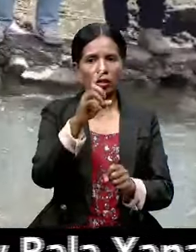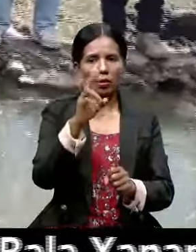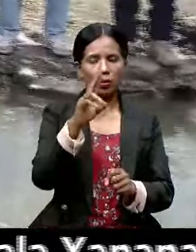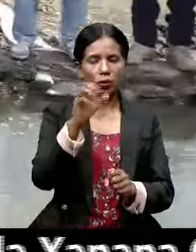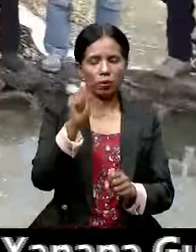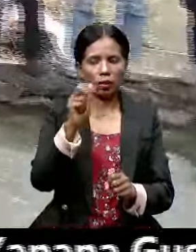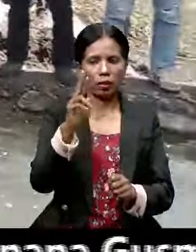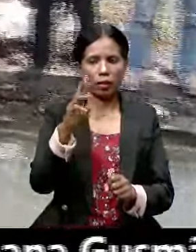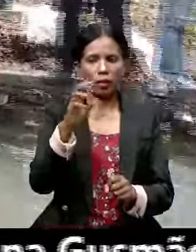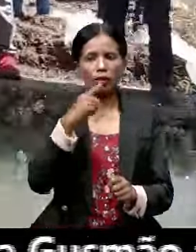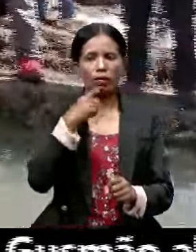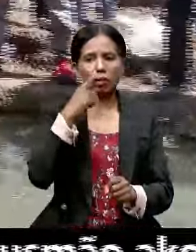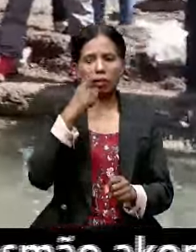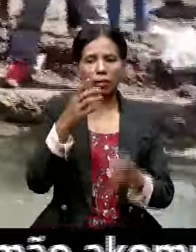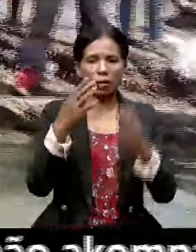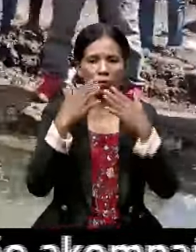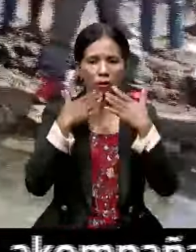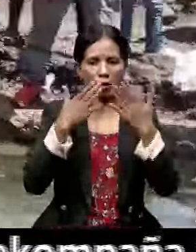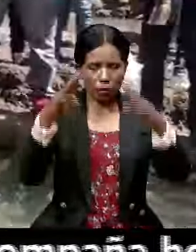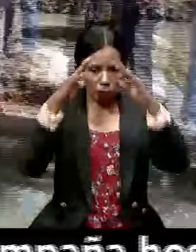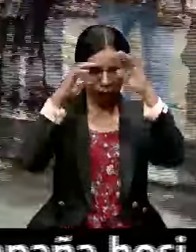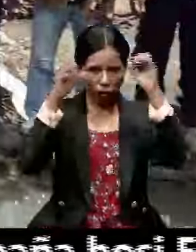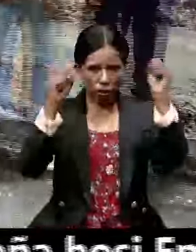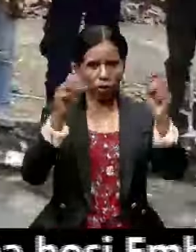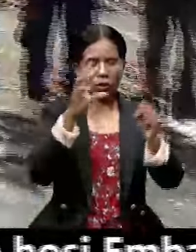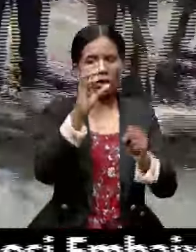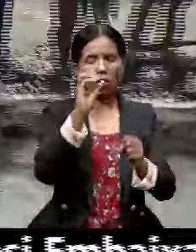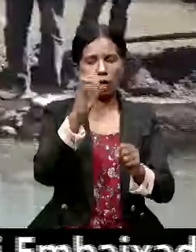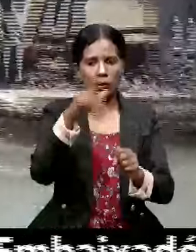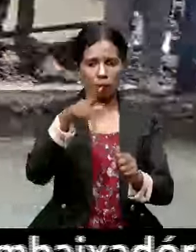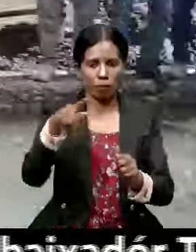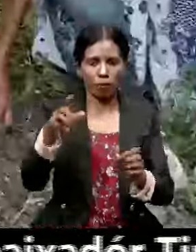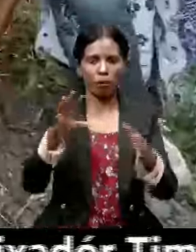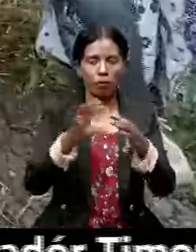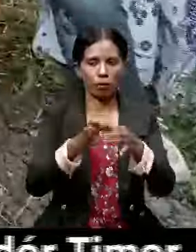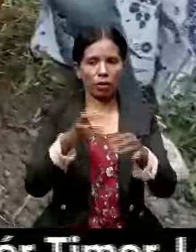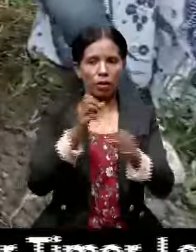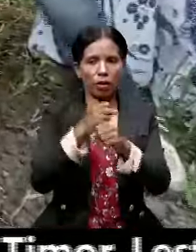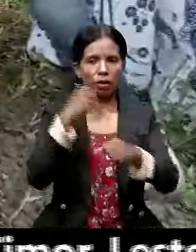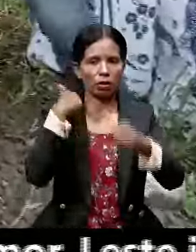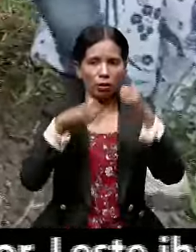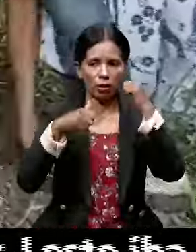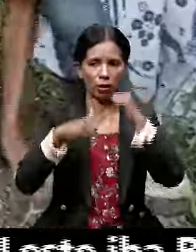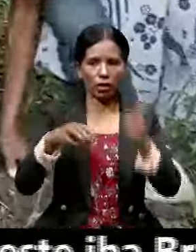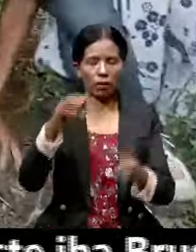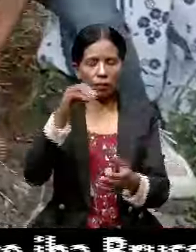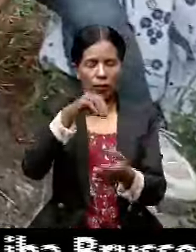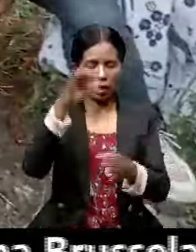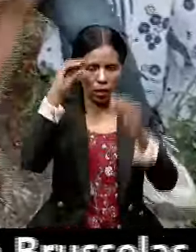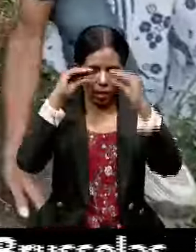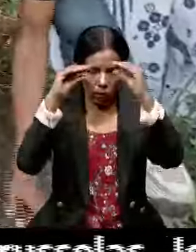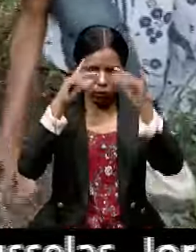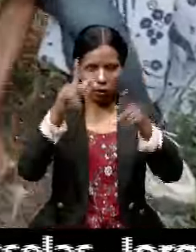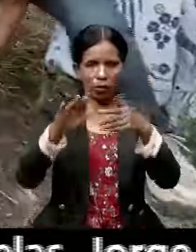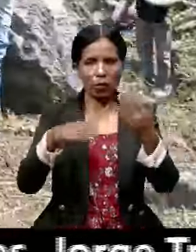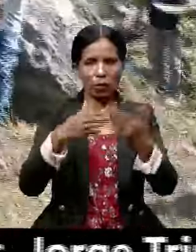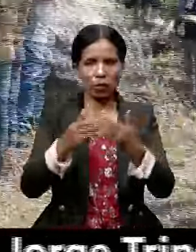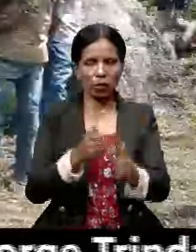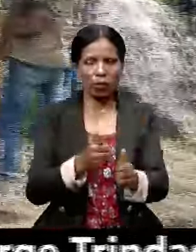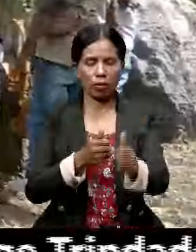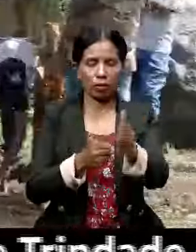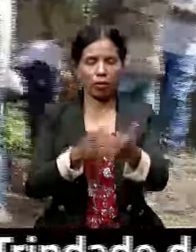Carmo Mendes, agradece presidente ao PTT, onde membro nebe halo atividade ne, ato educa comunidade sira, bele banate